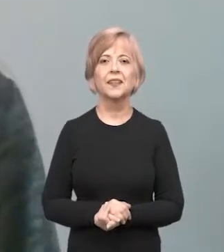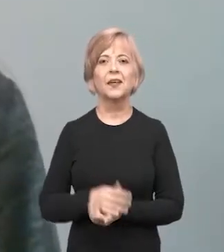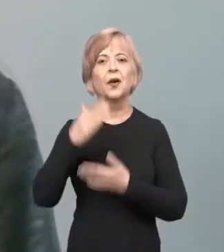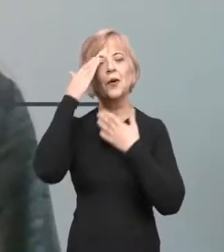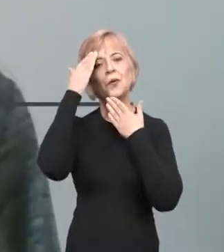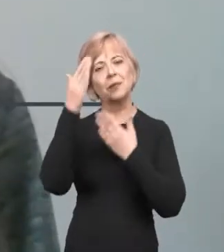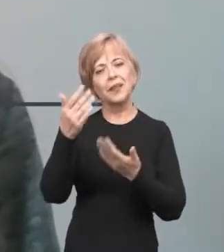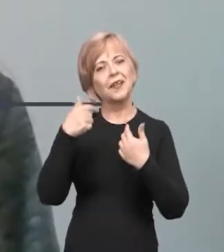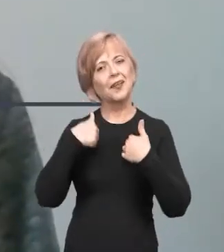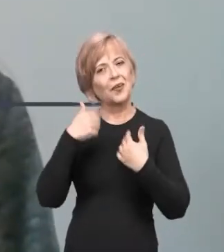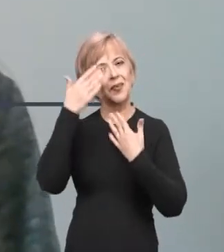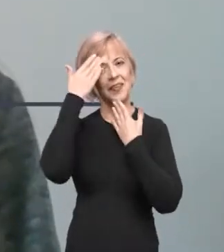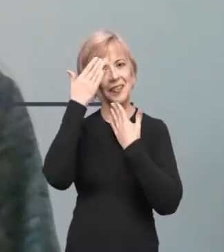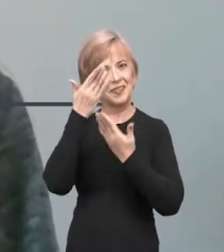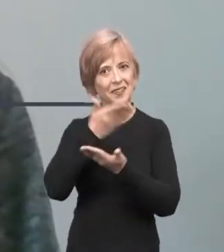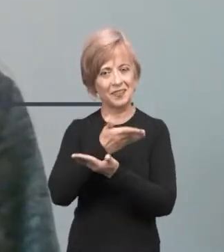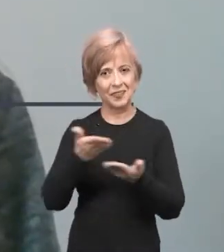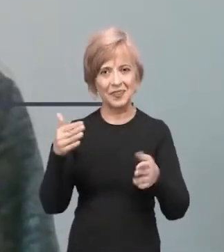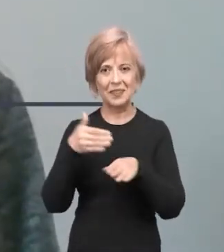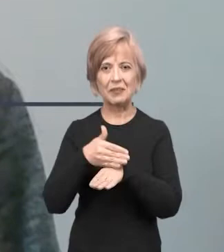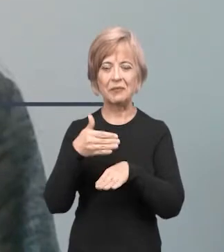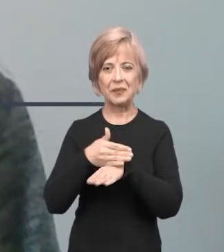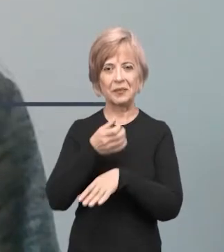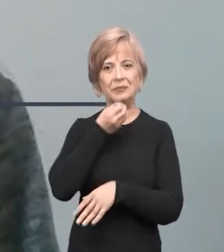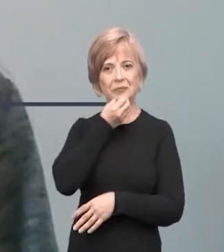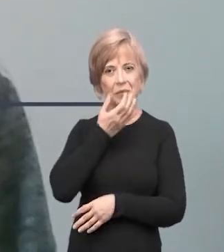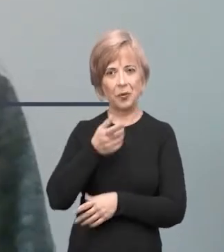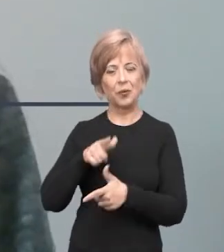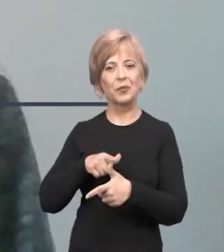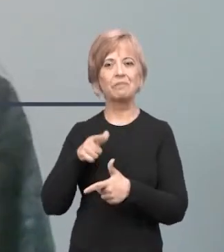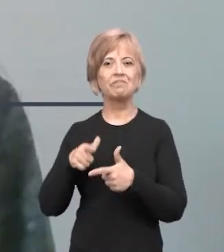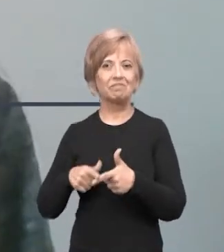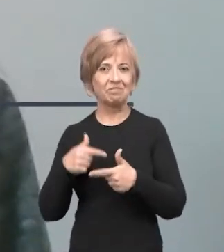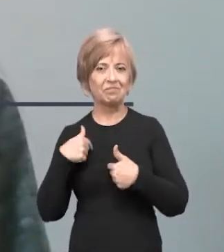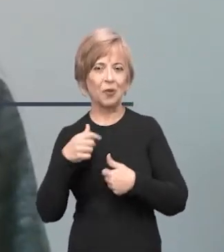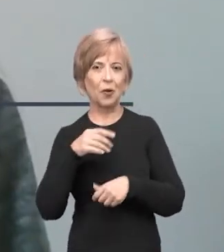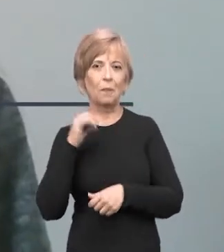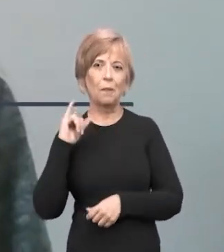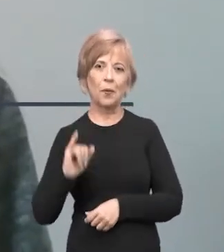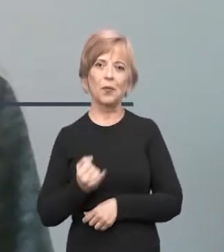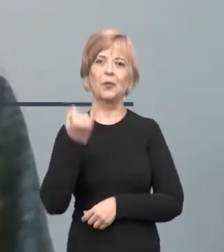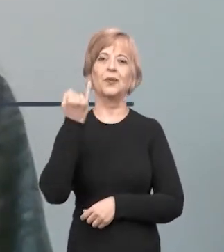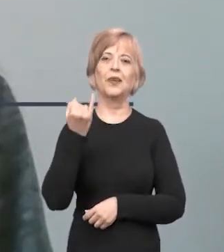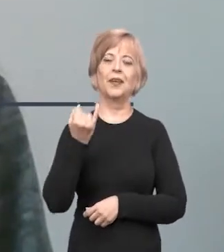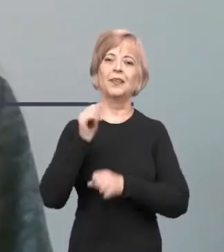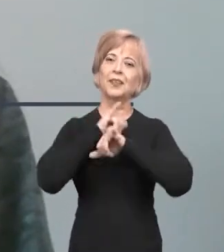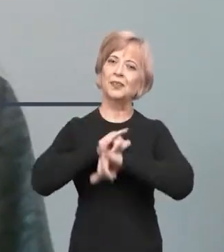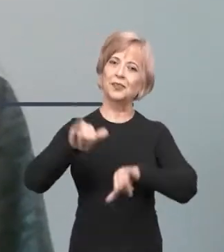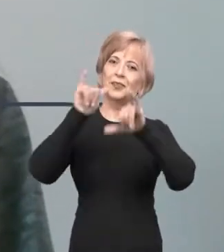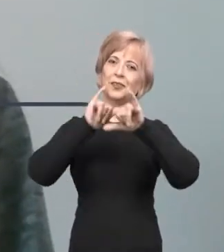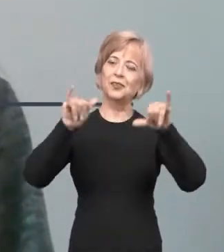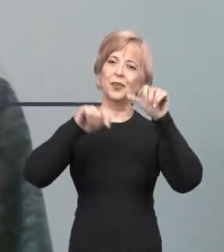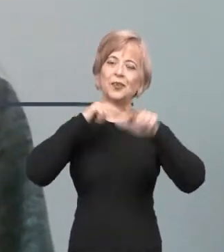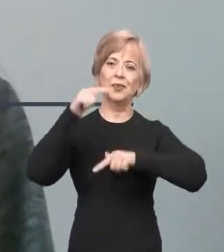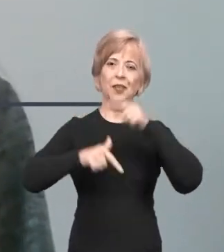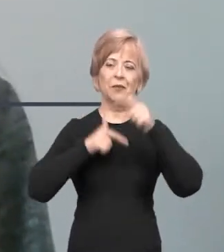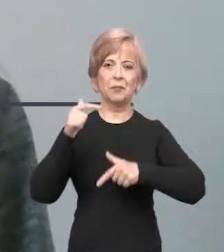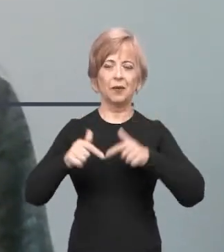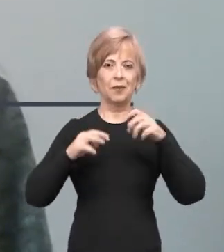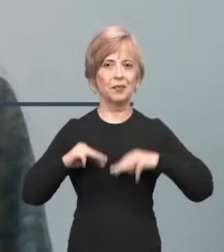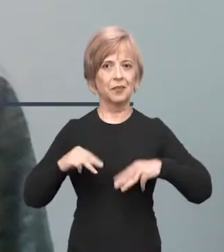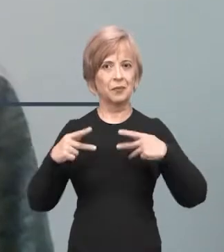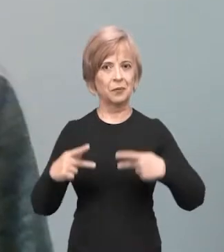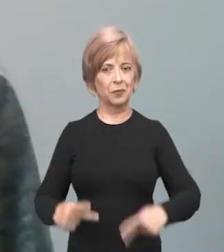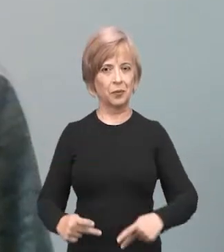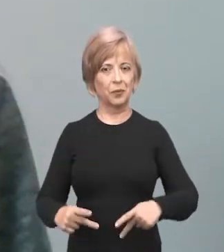Muito obrigada, eu que agradeço a participação nesse programa, mais uma oportunidade da gente estar divulgando o trabalho do Ministério